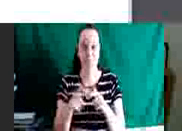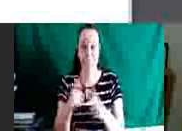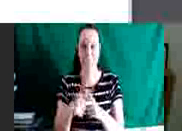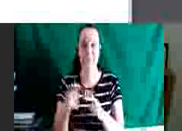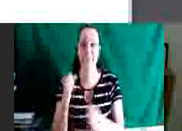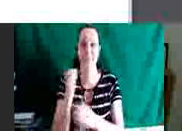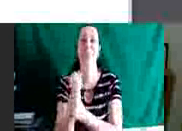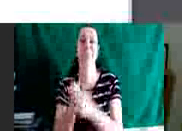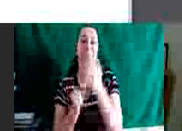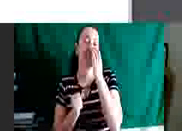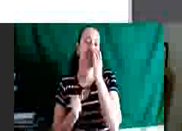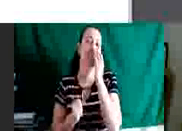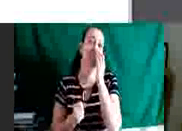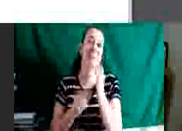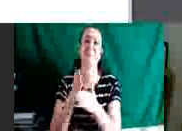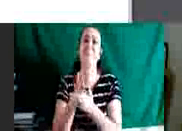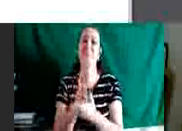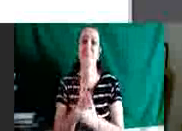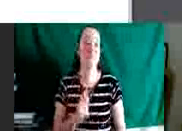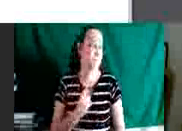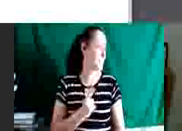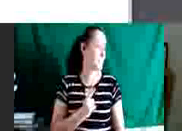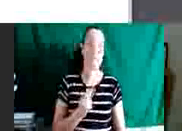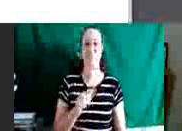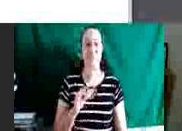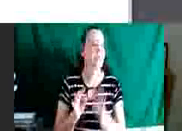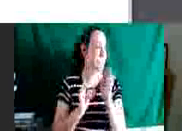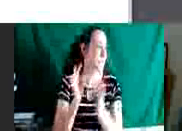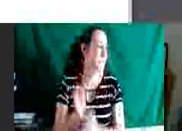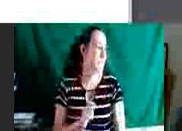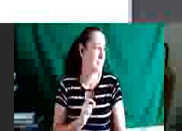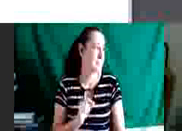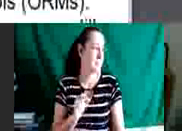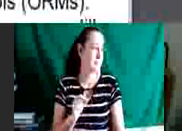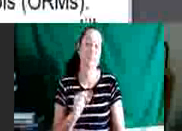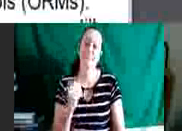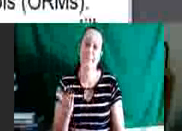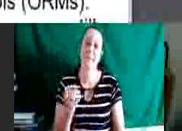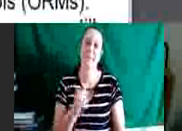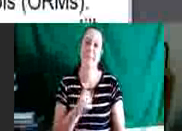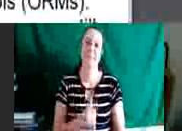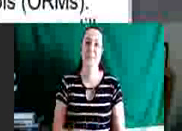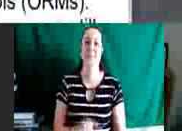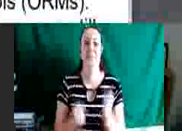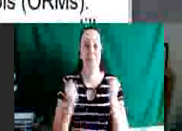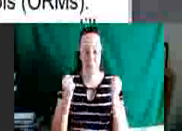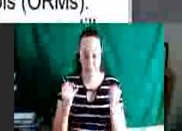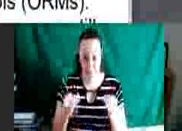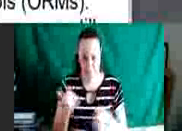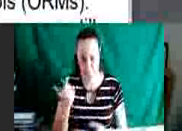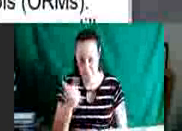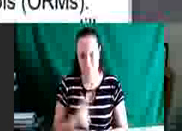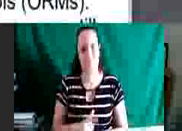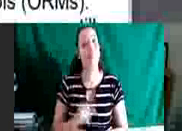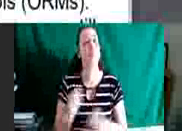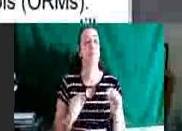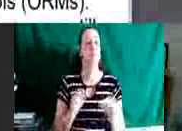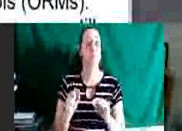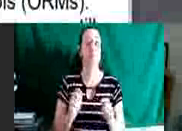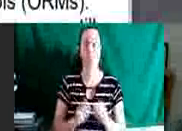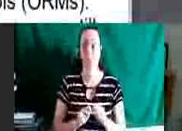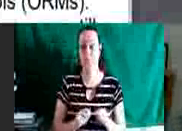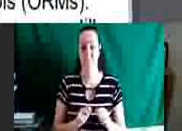Você faz uma injeção de comando, como eu estava dizendo, né? E os resultados podem ser perda de dados, corrupção de arquivos,